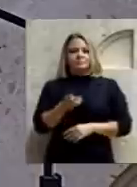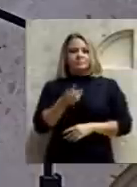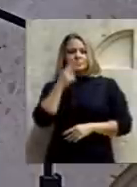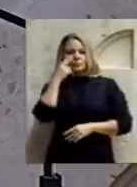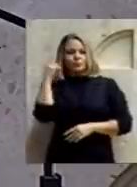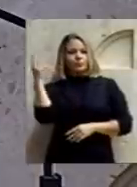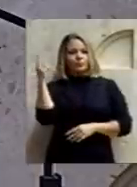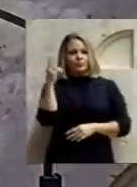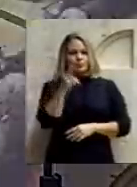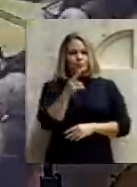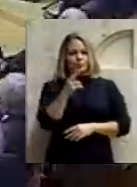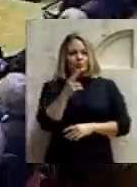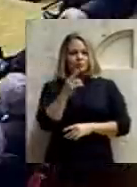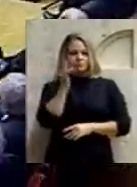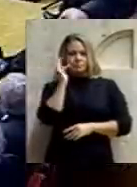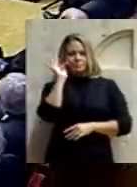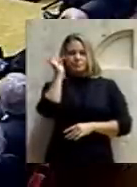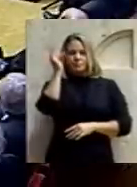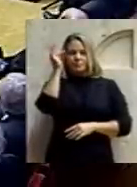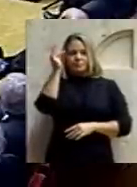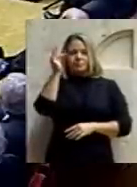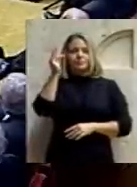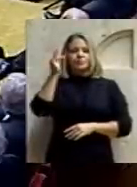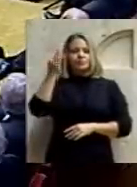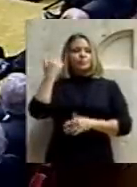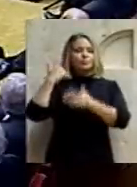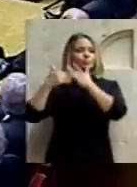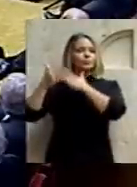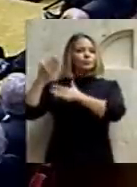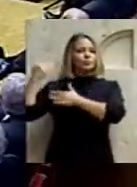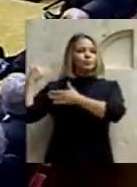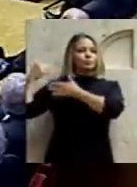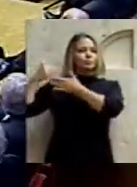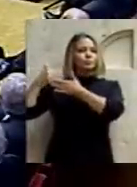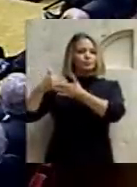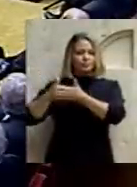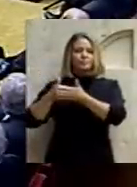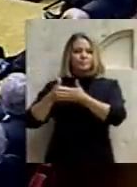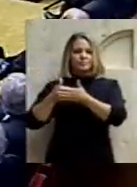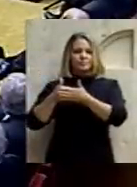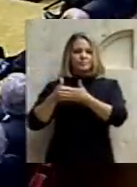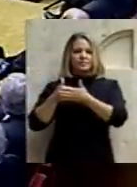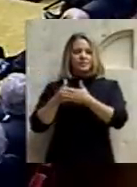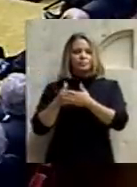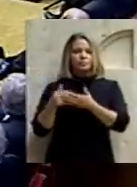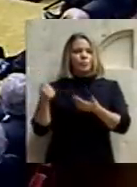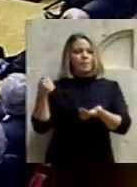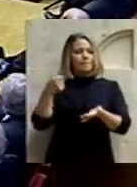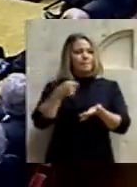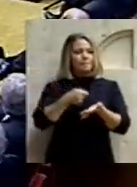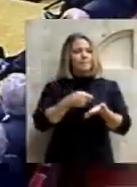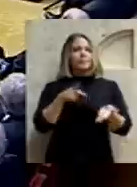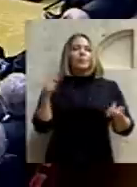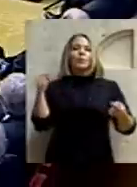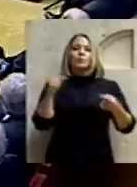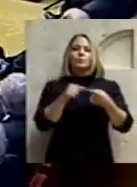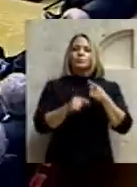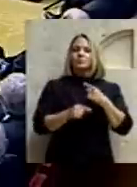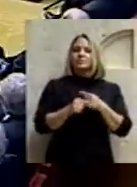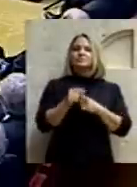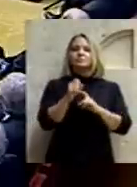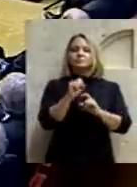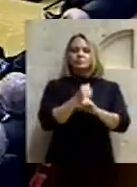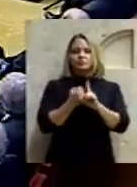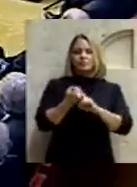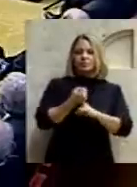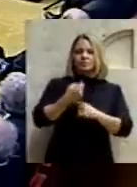olhar retrospectivo e generoso sobre o nosso pacto sociopolítico e sobre a